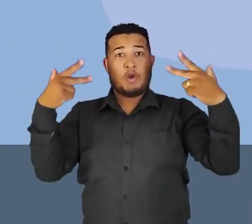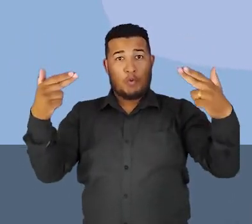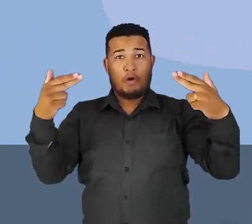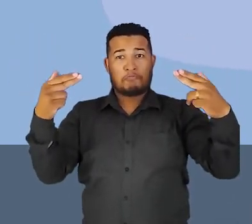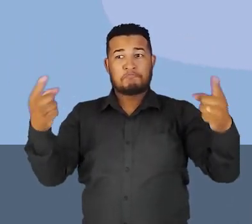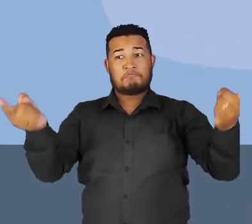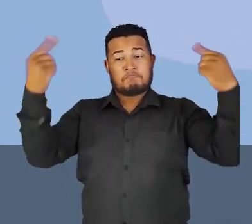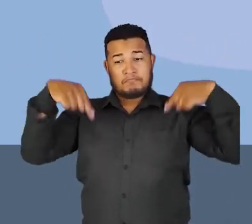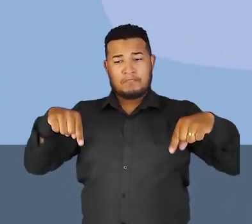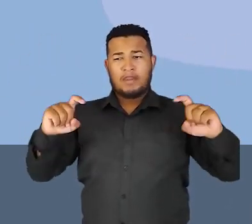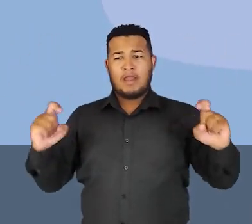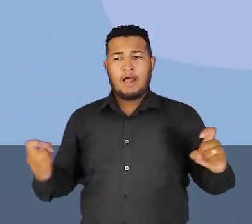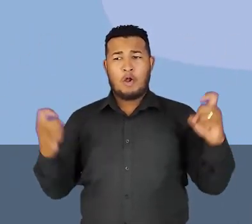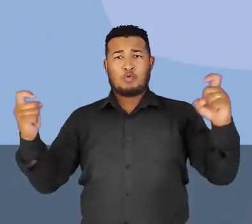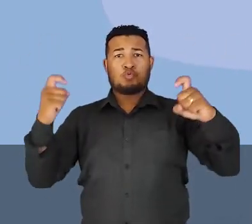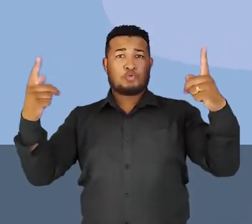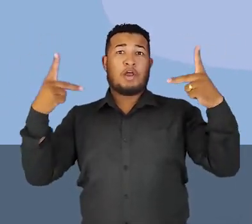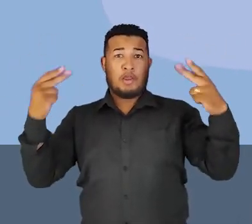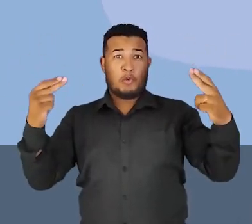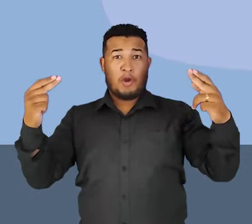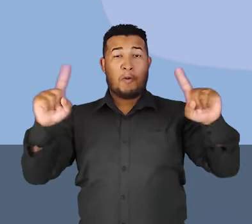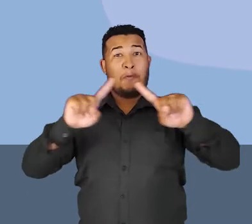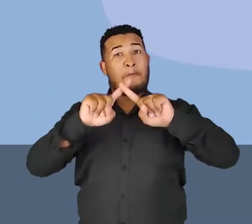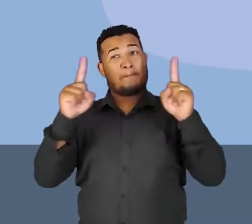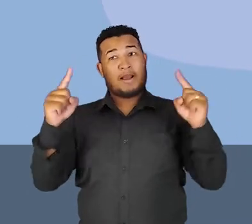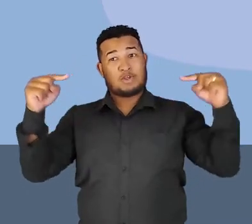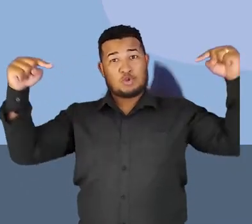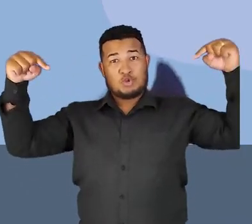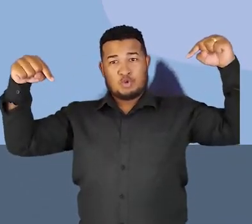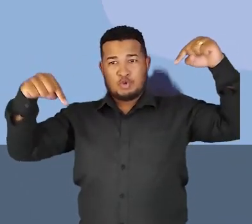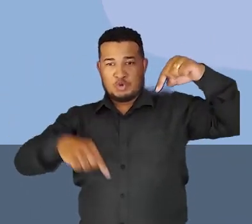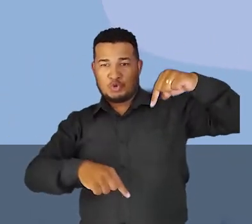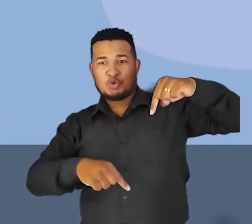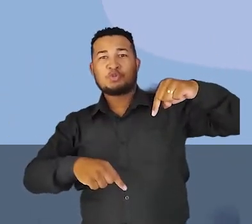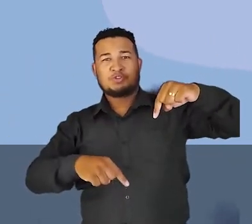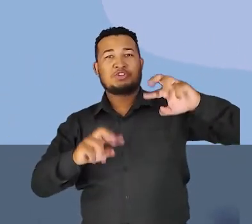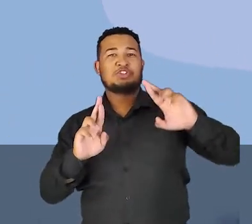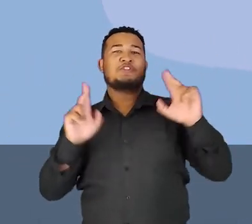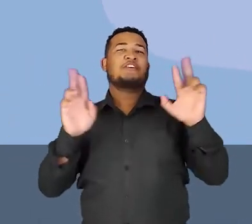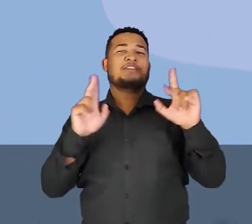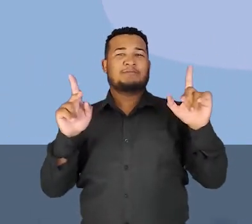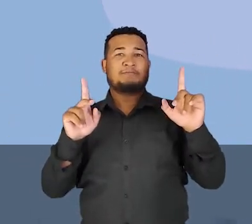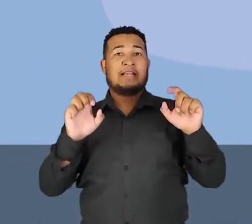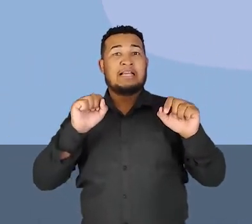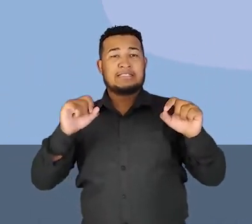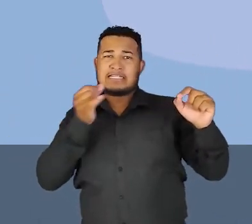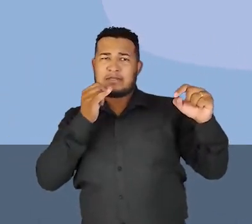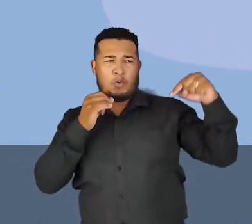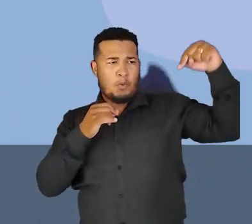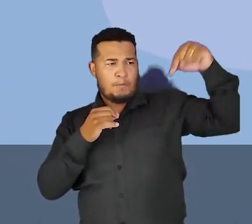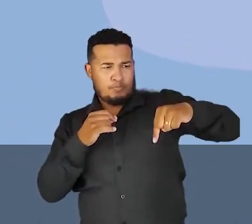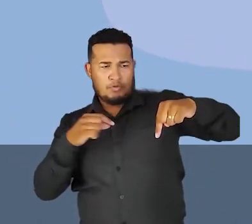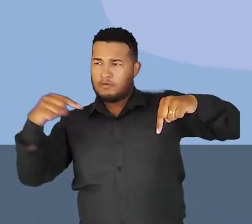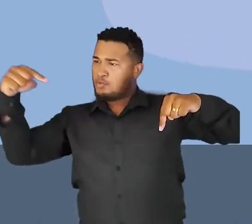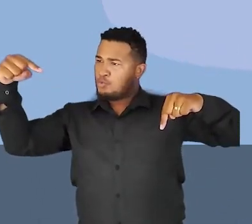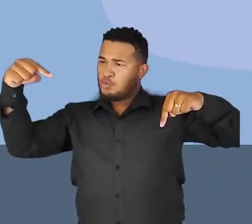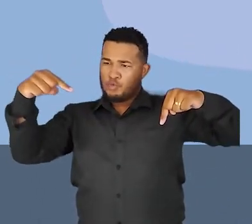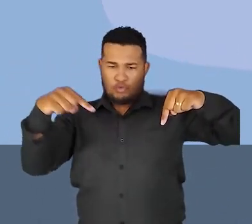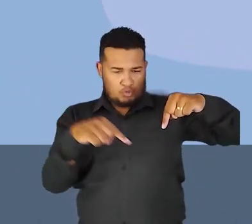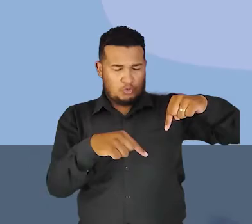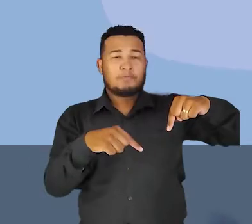também. Porém, a inclinação modificou. Quando nós modificamos a inclinação,